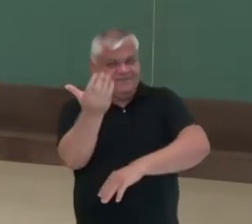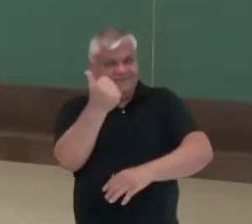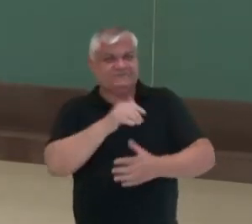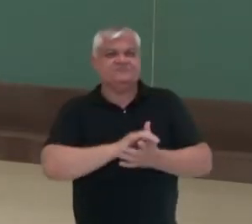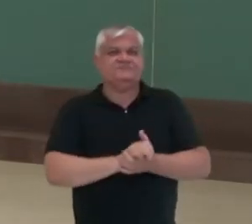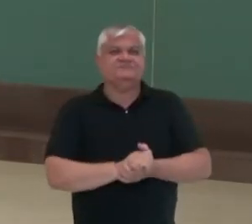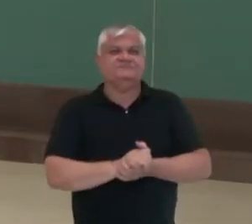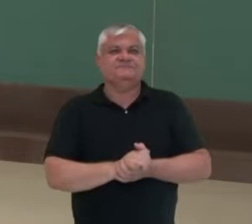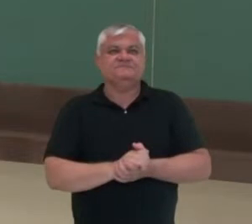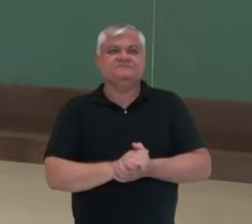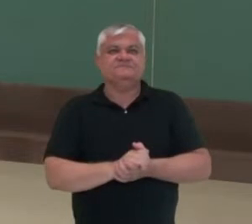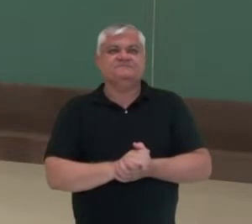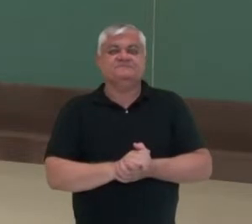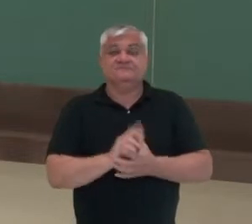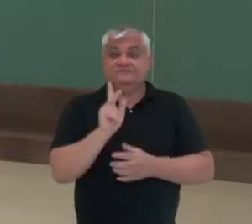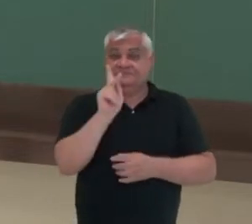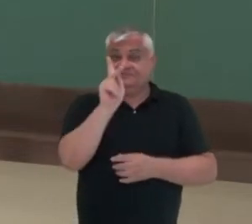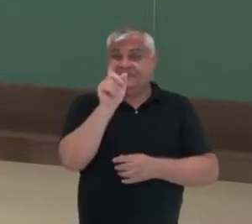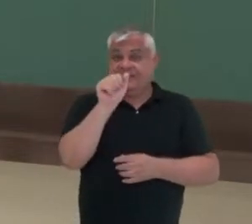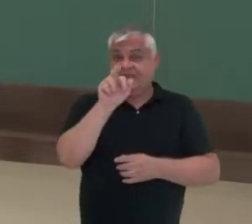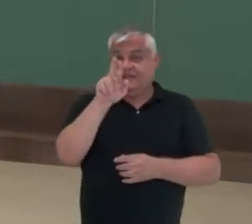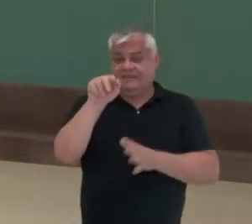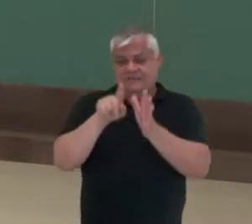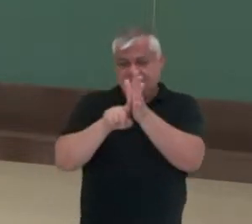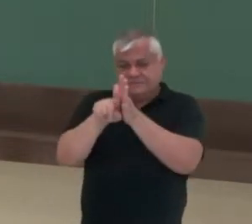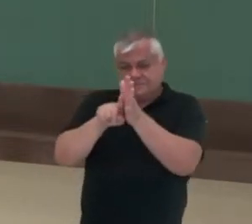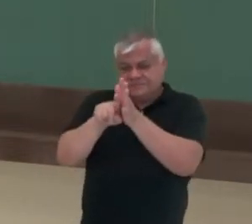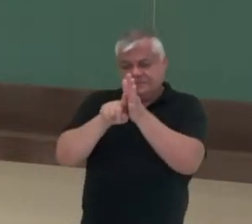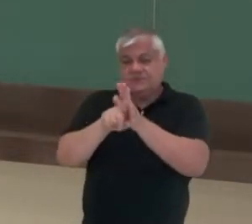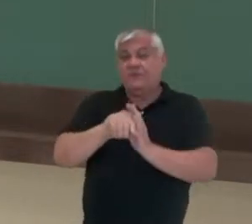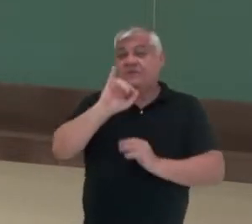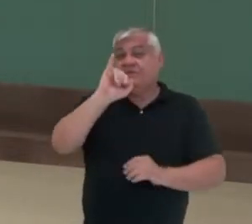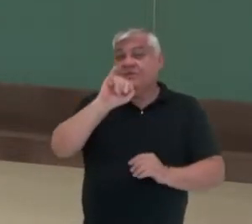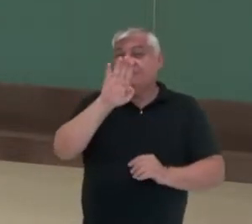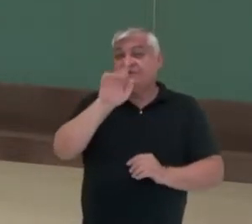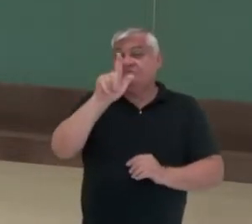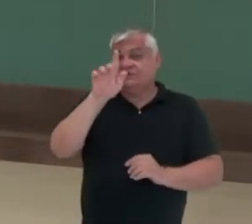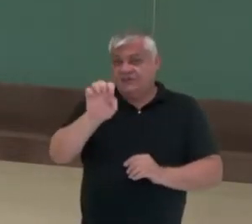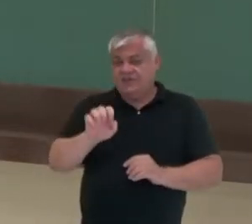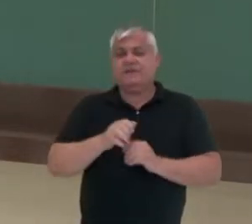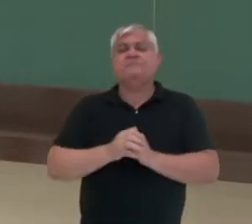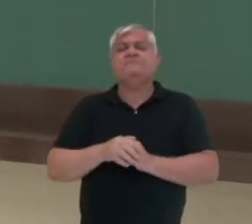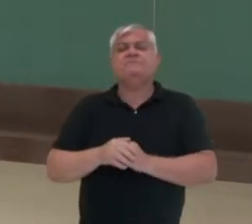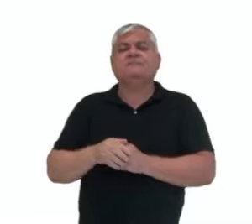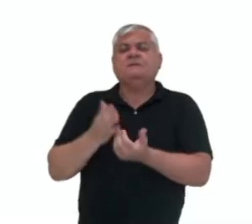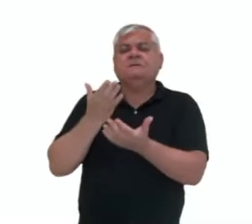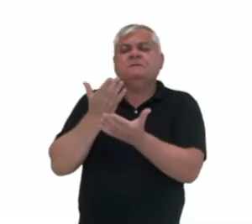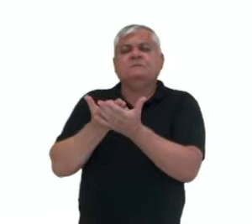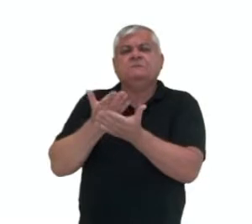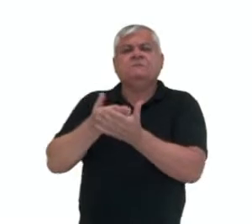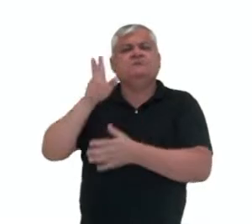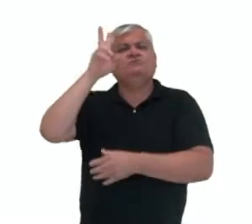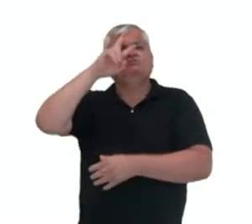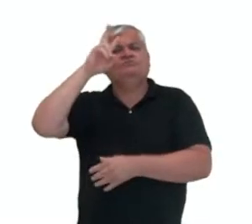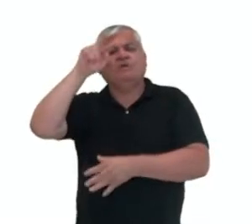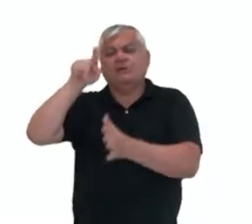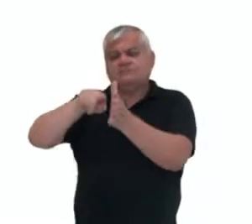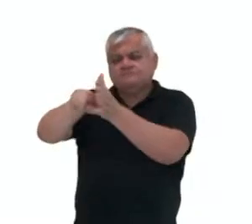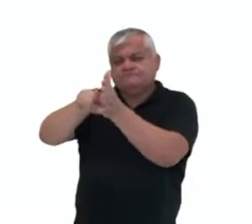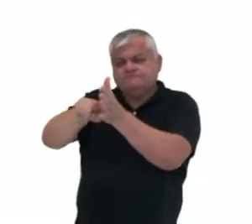Então, Karina fez uma pesquisa no site do IBGE, tá? Para realizar ali um trabalho da disciplina de história. Veja bem,